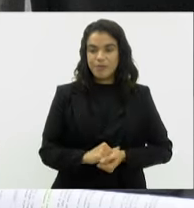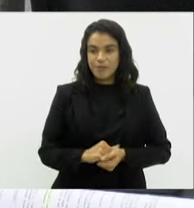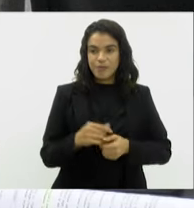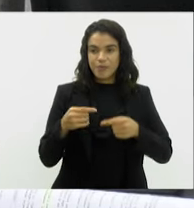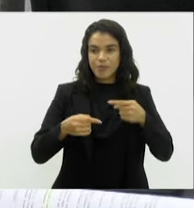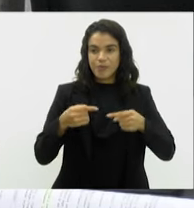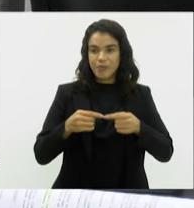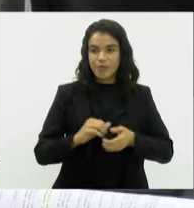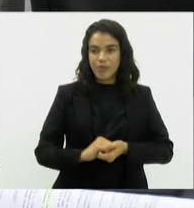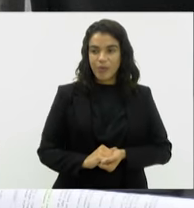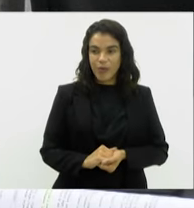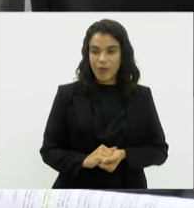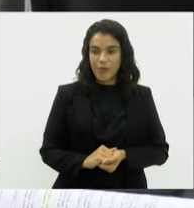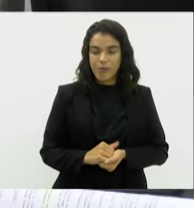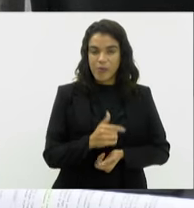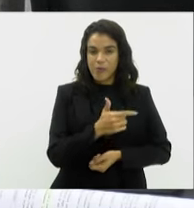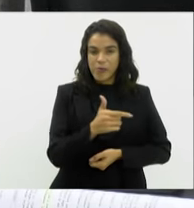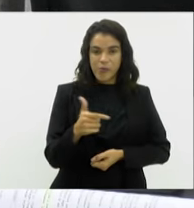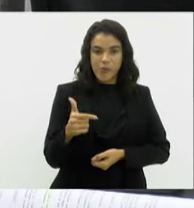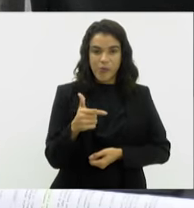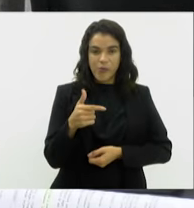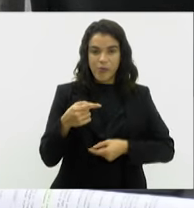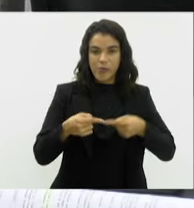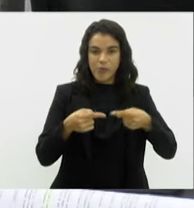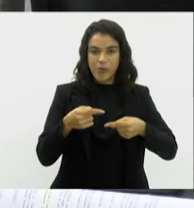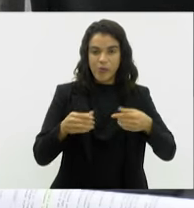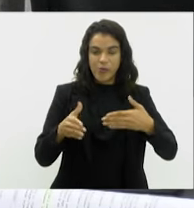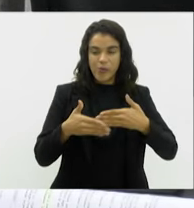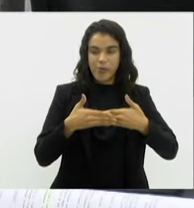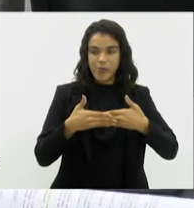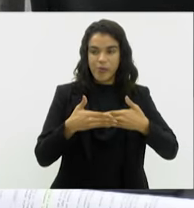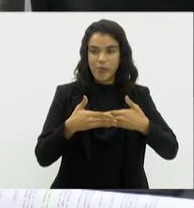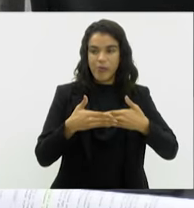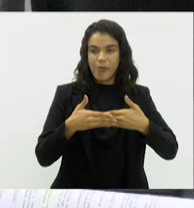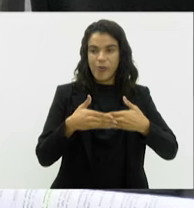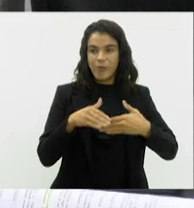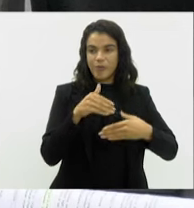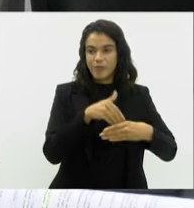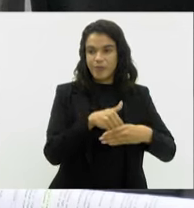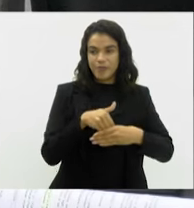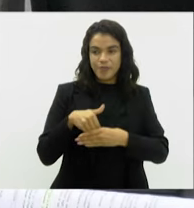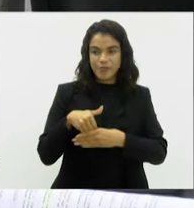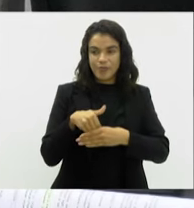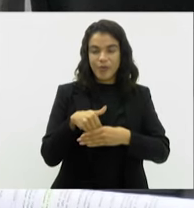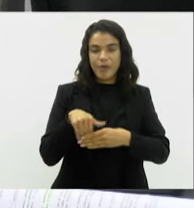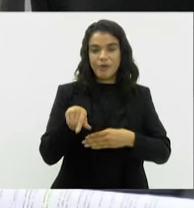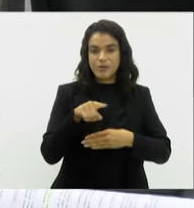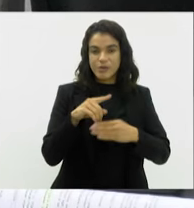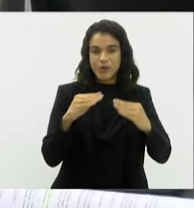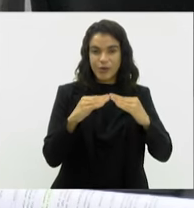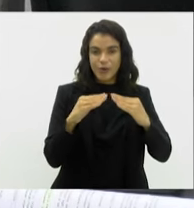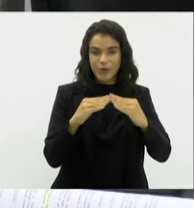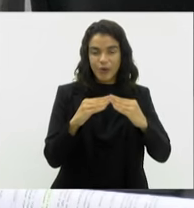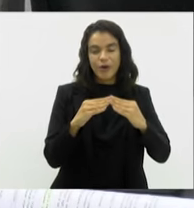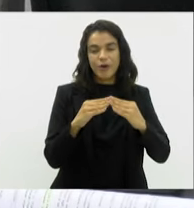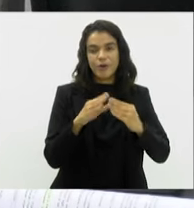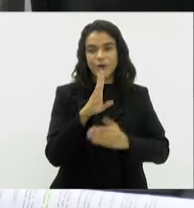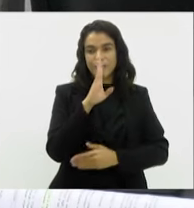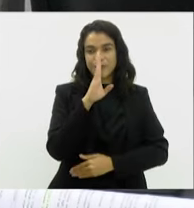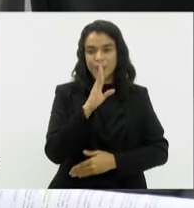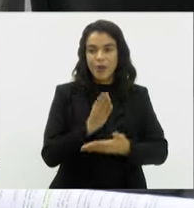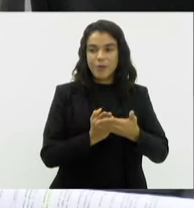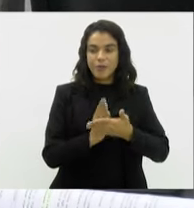discussão. Não havendo quem queira discutir, encerrada a discussão, em votação, os senhores que aprovam, permaneçam como